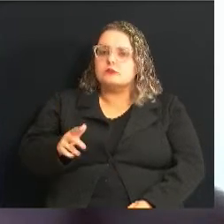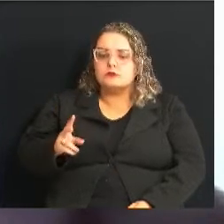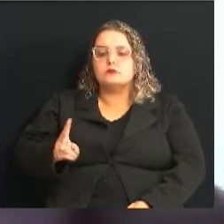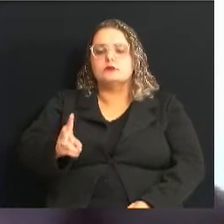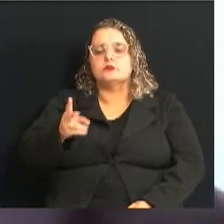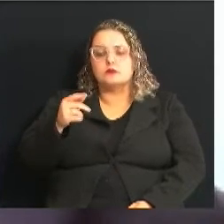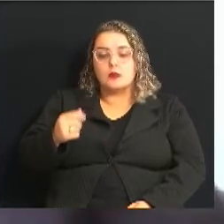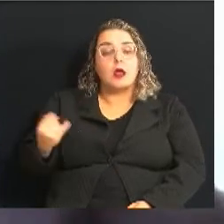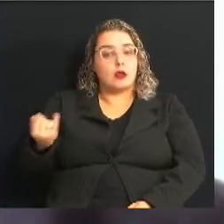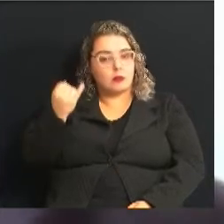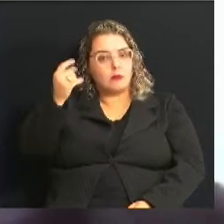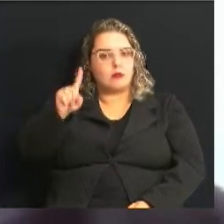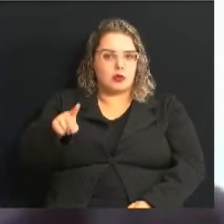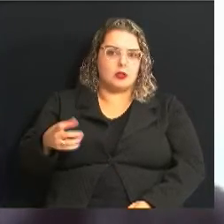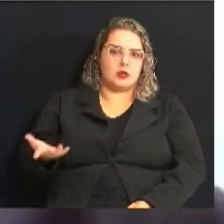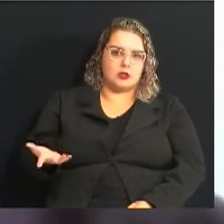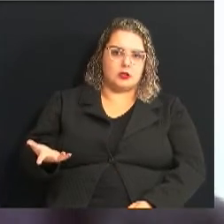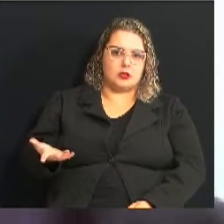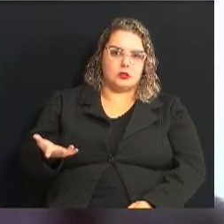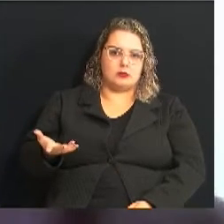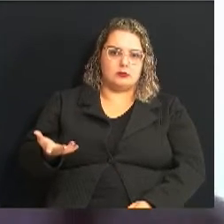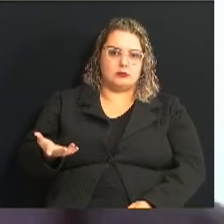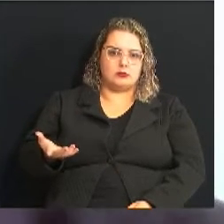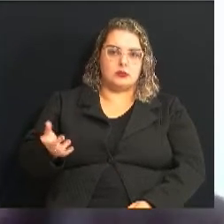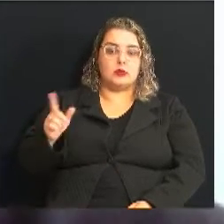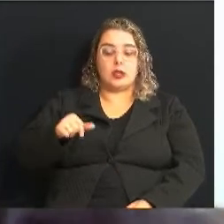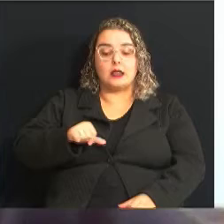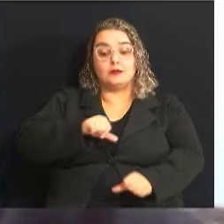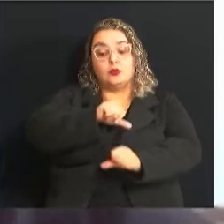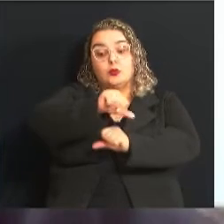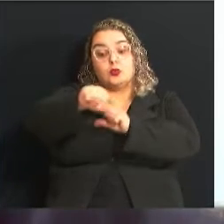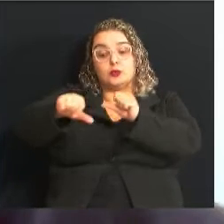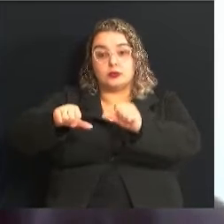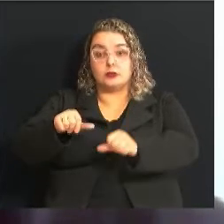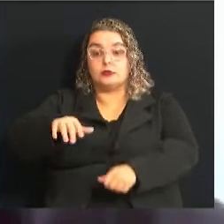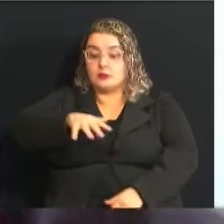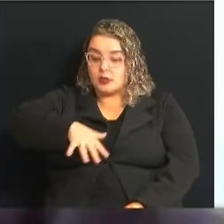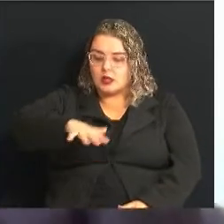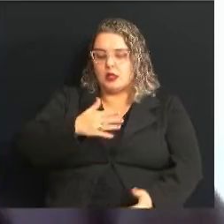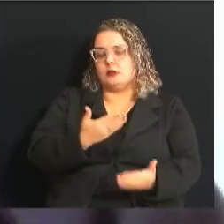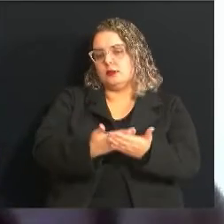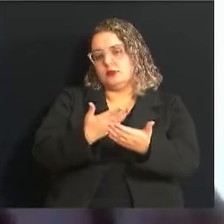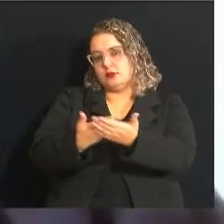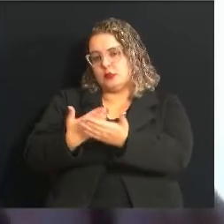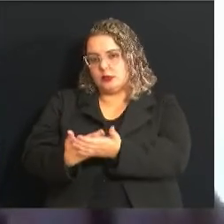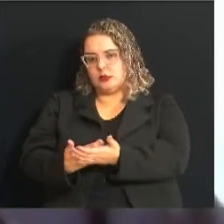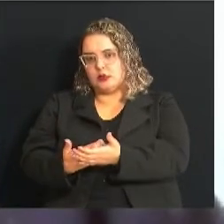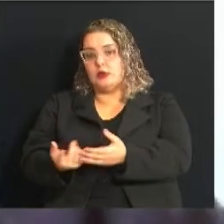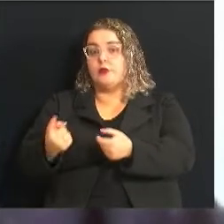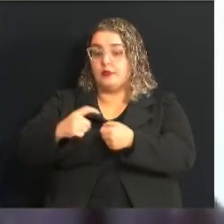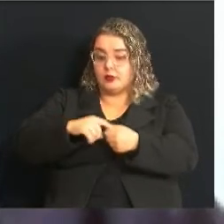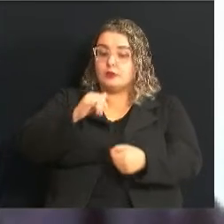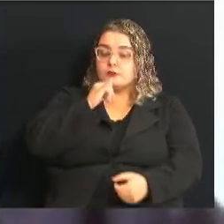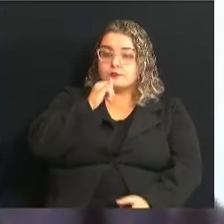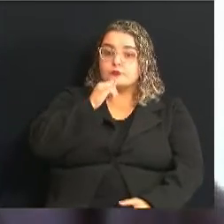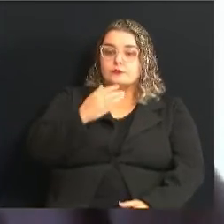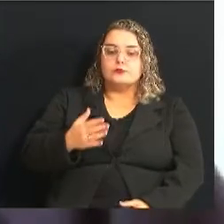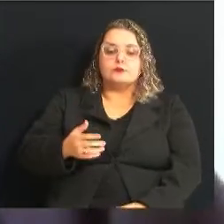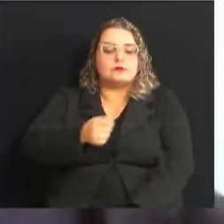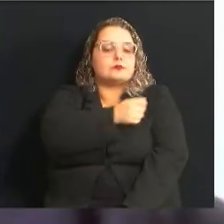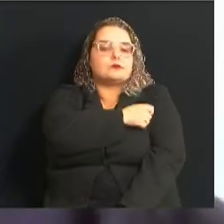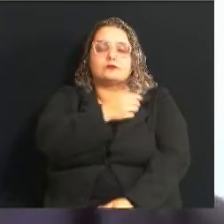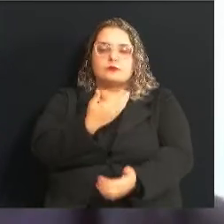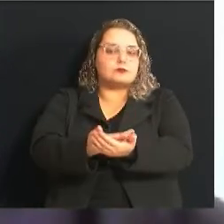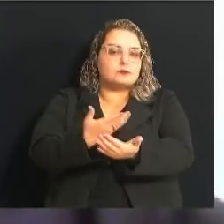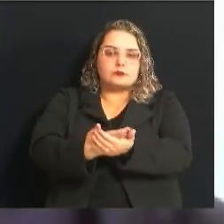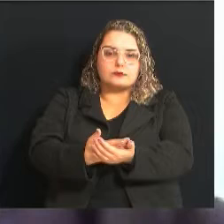E isso acaba automaticamente sendo transferido para o campo dos estudos. Então, vou voltar àquele exemplo. O estudante, por exemplo, de